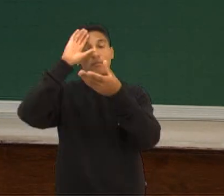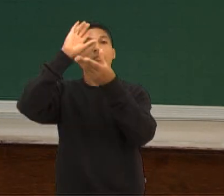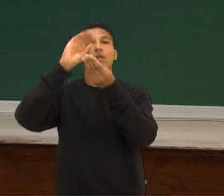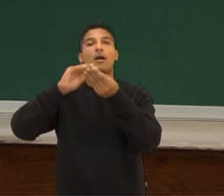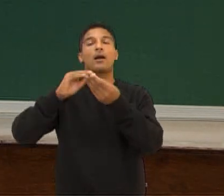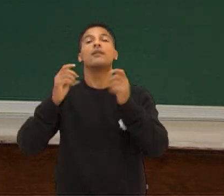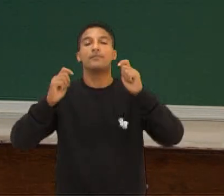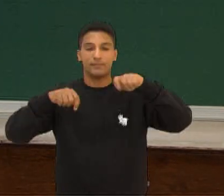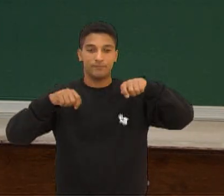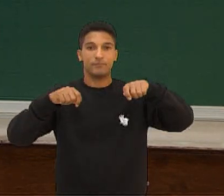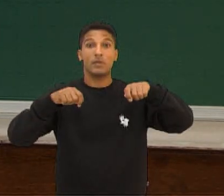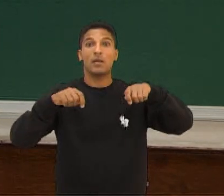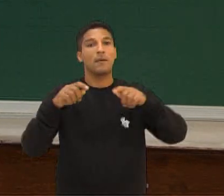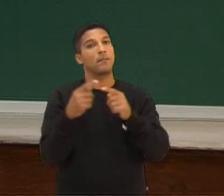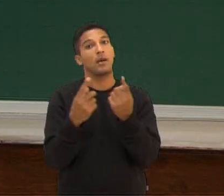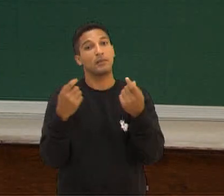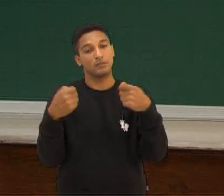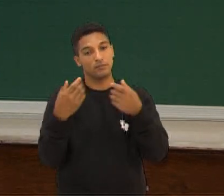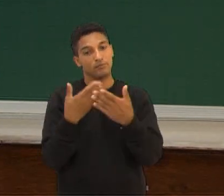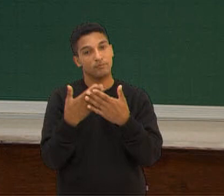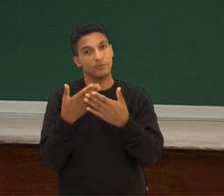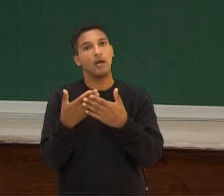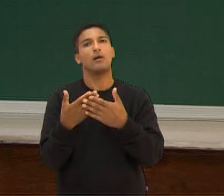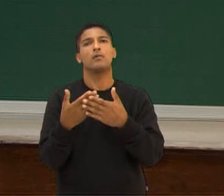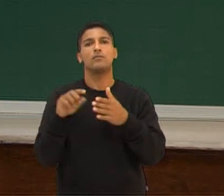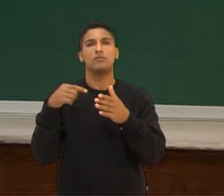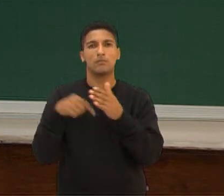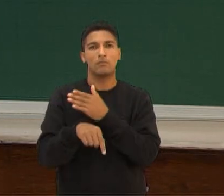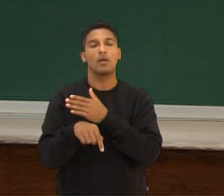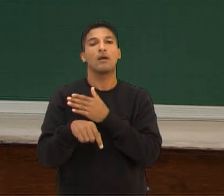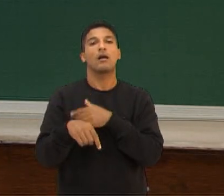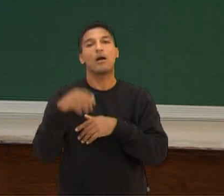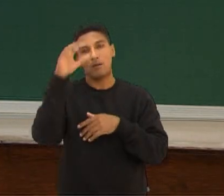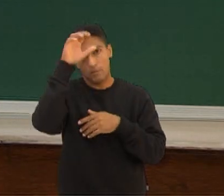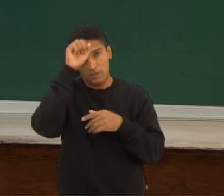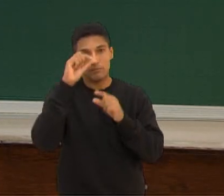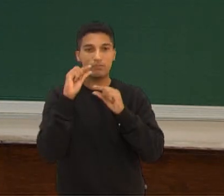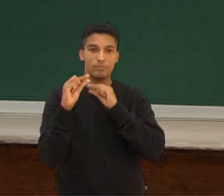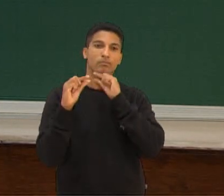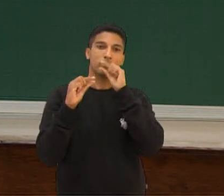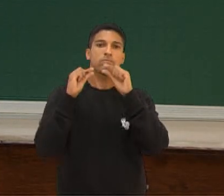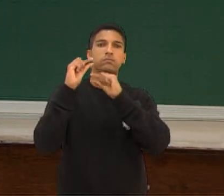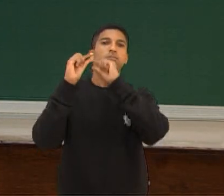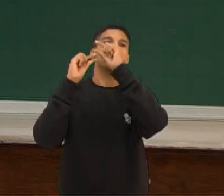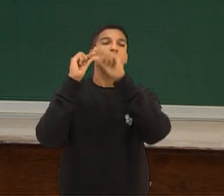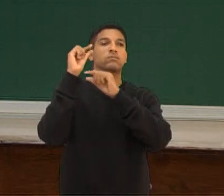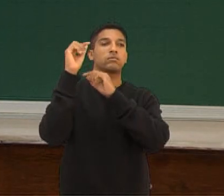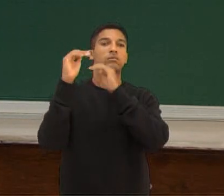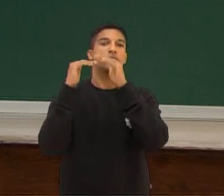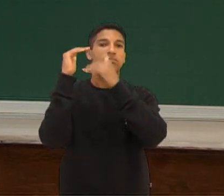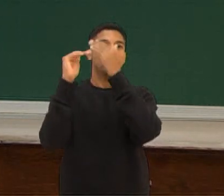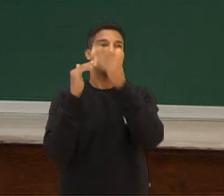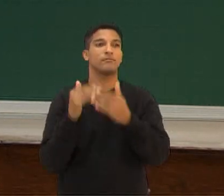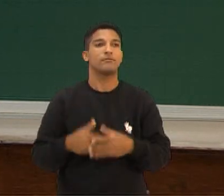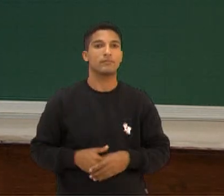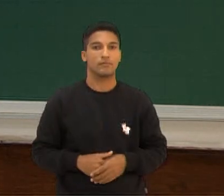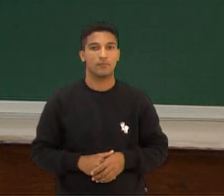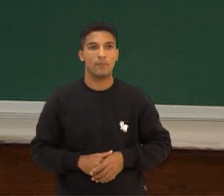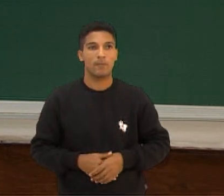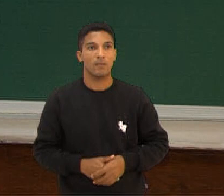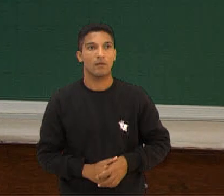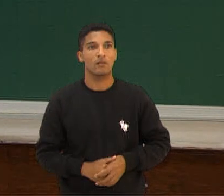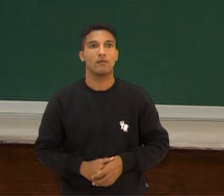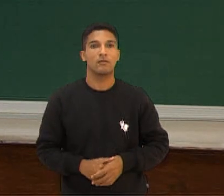mais. Veja, à medida que eu estudo, eu aprendo mais. Que ideia do que dá? Dá ideia para mim de proporção, não é verdade? Então,